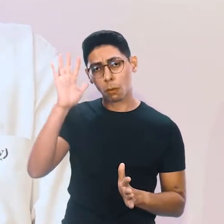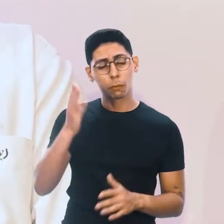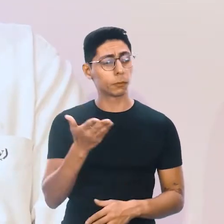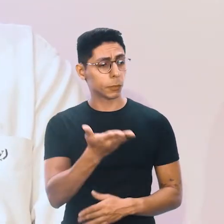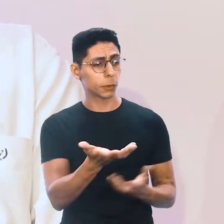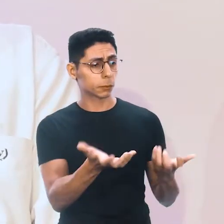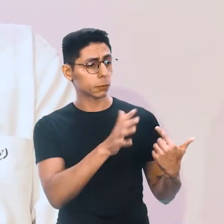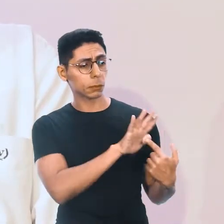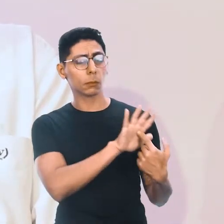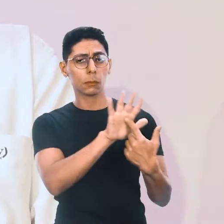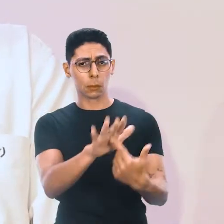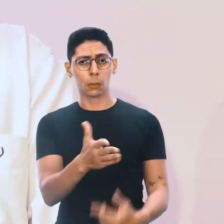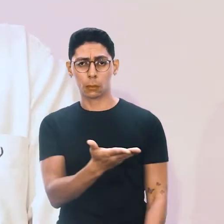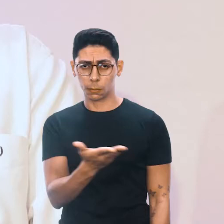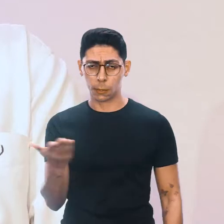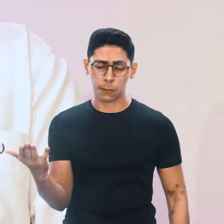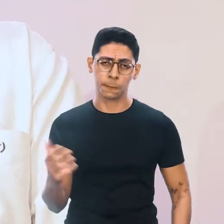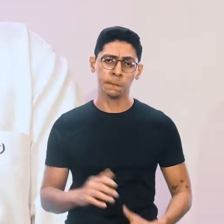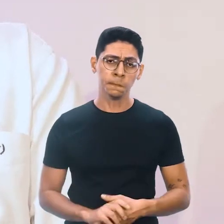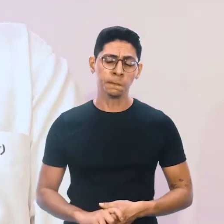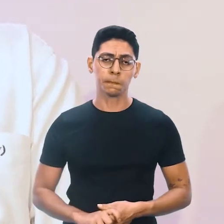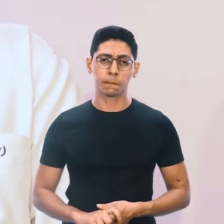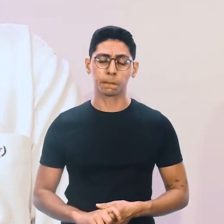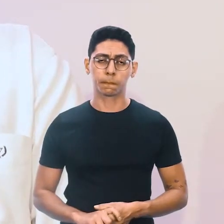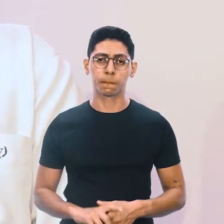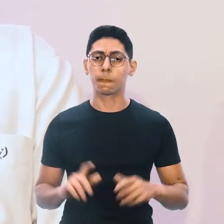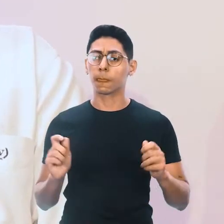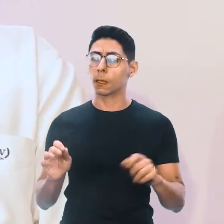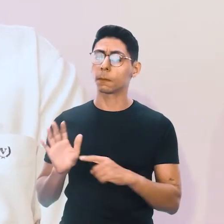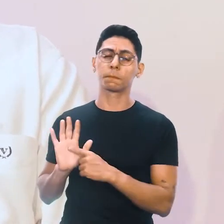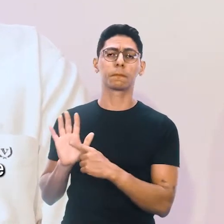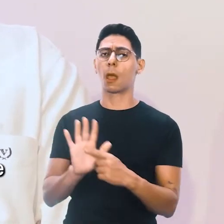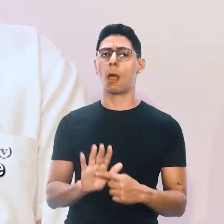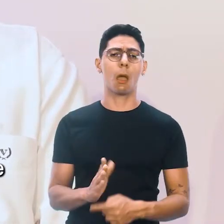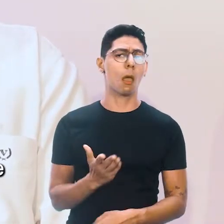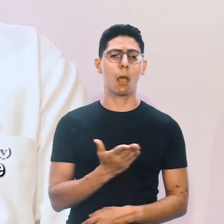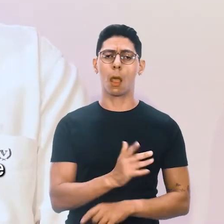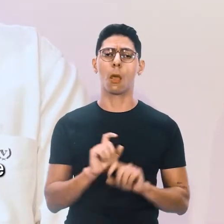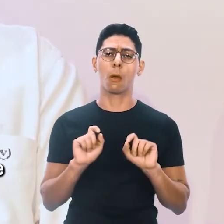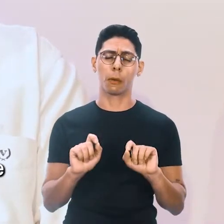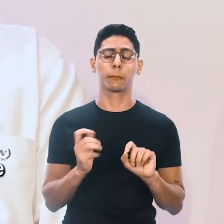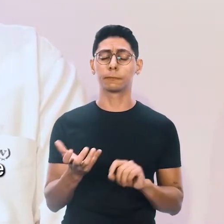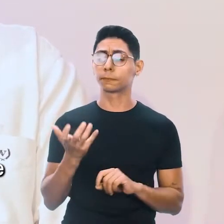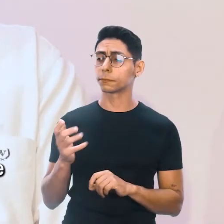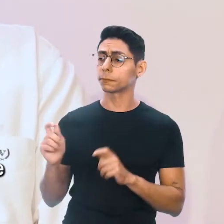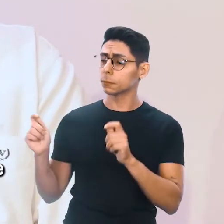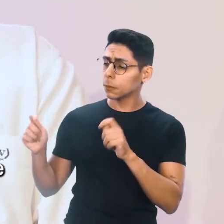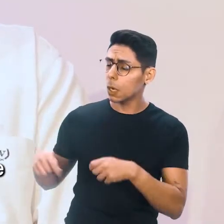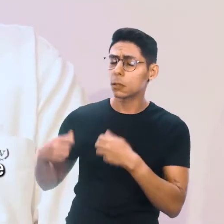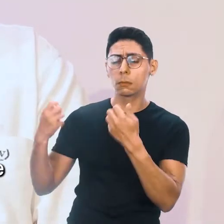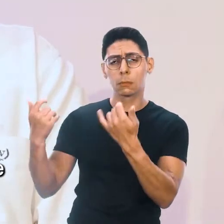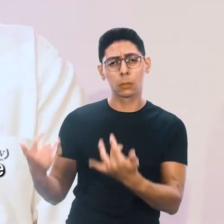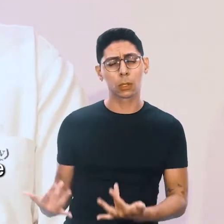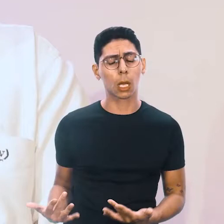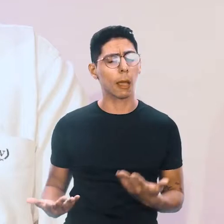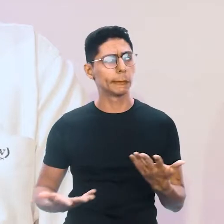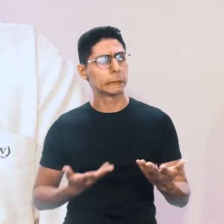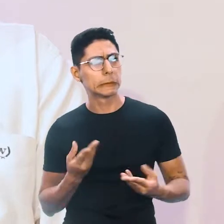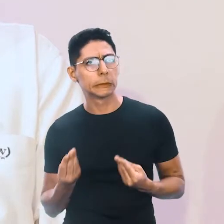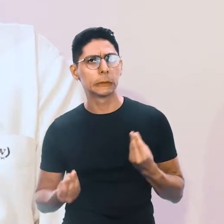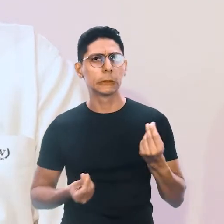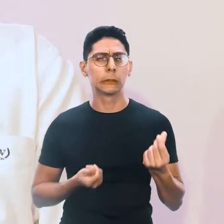quero apresentar a vocês. E para apresentar o Tuca, eu queria, Tuca, que você nos contasse um